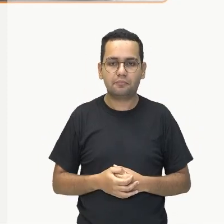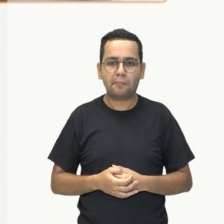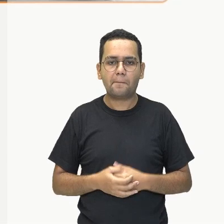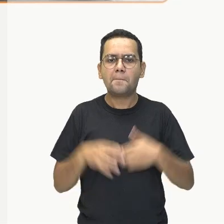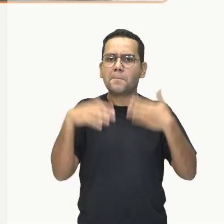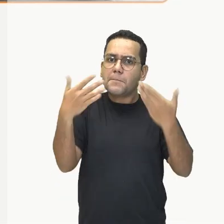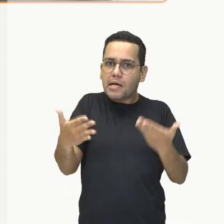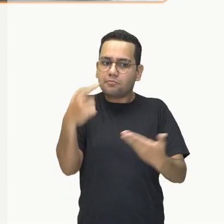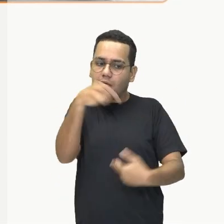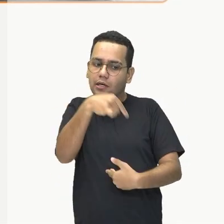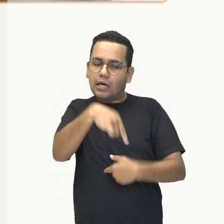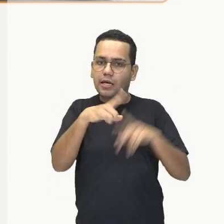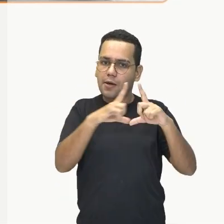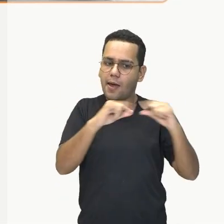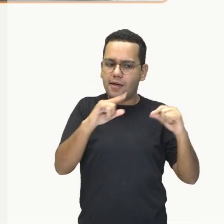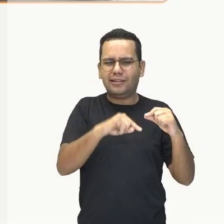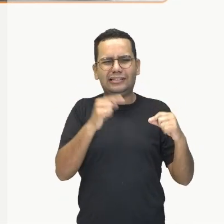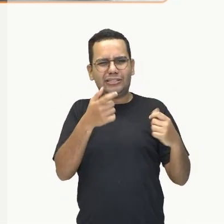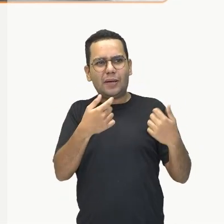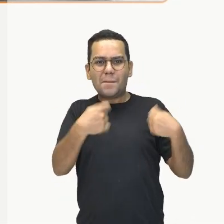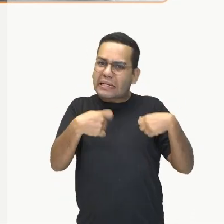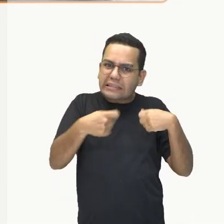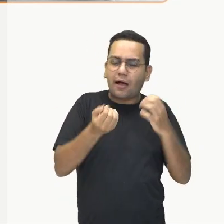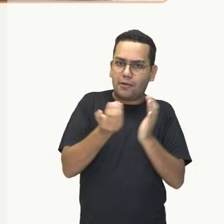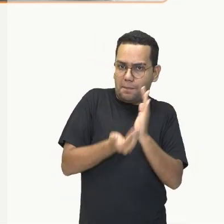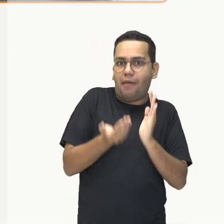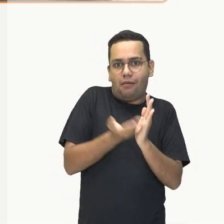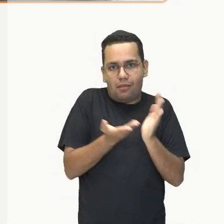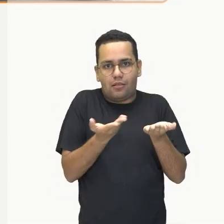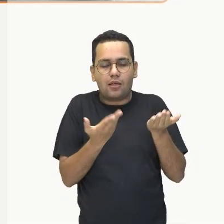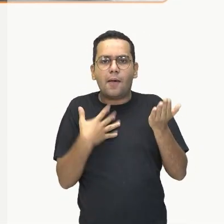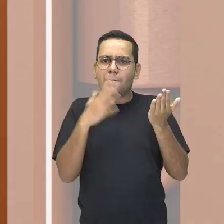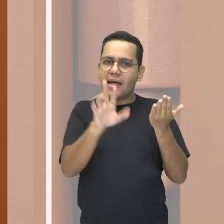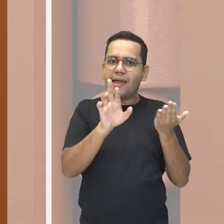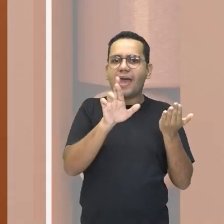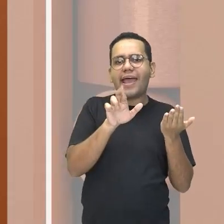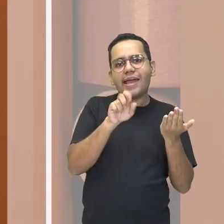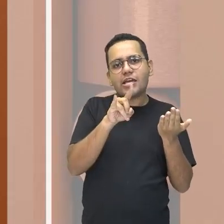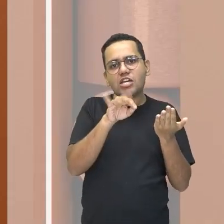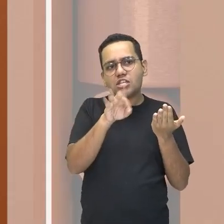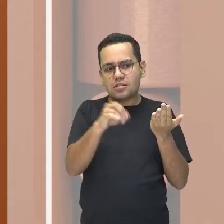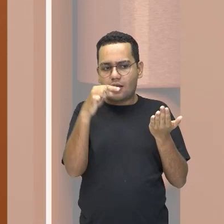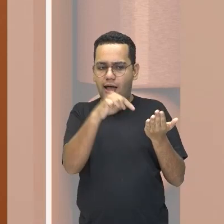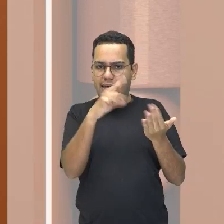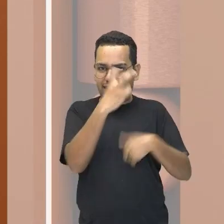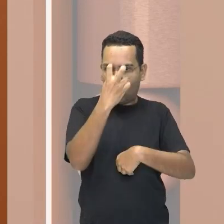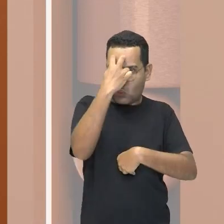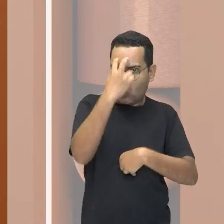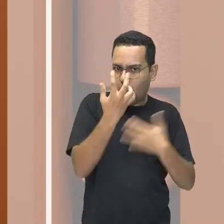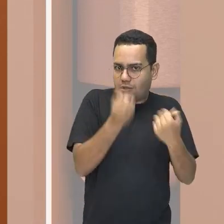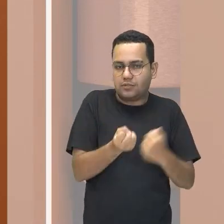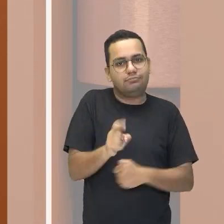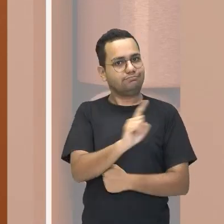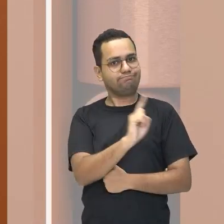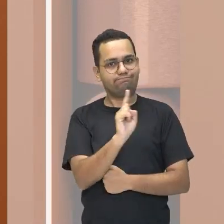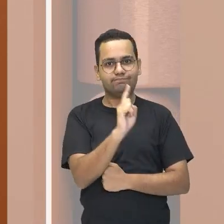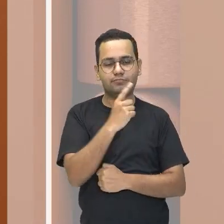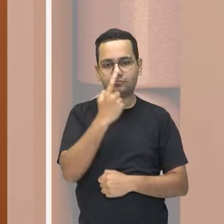a render-se, na cultura japonesa a rendição não é bem vista, né, gente? Então começou o que a